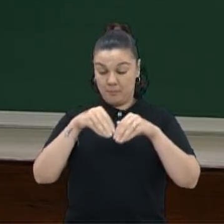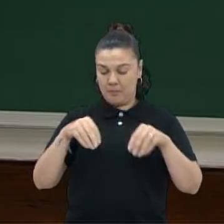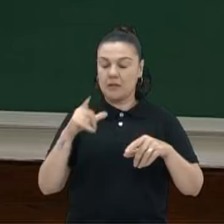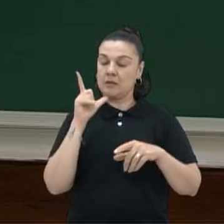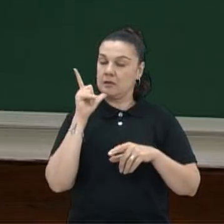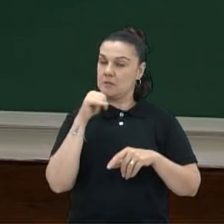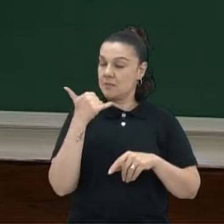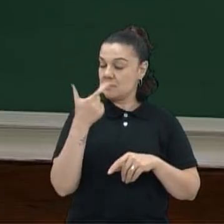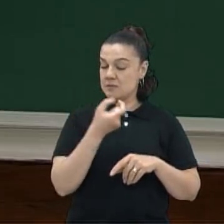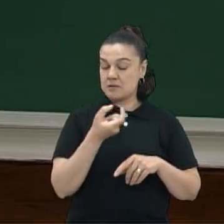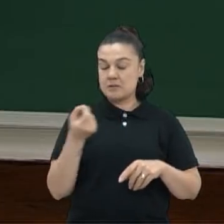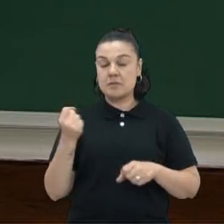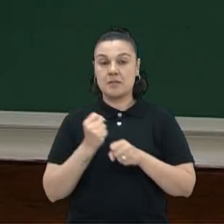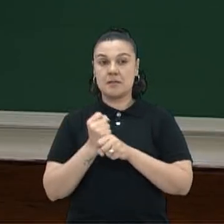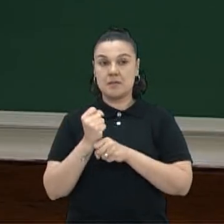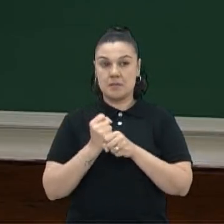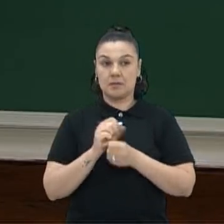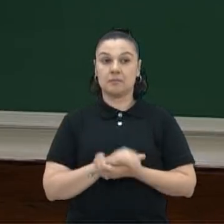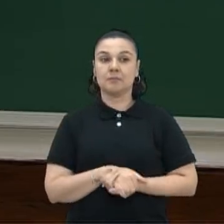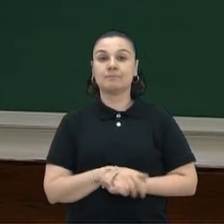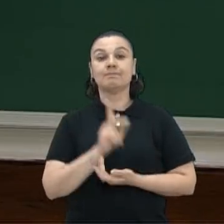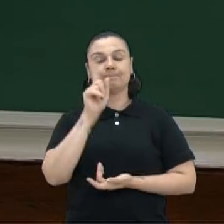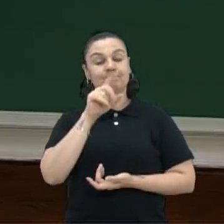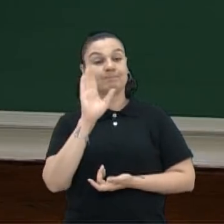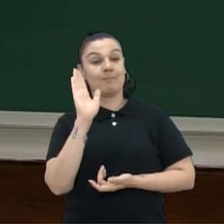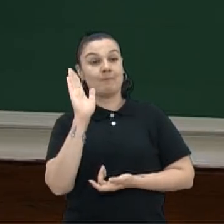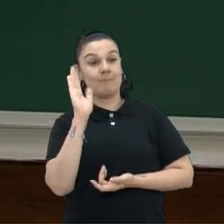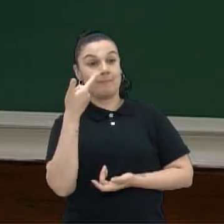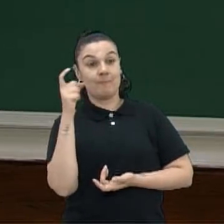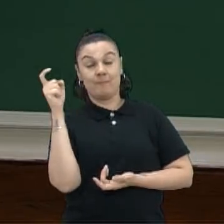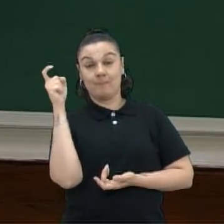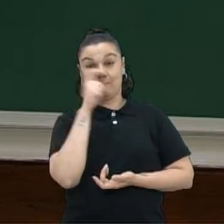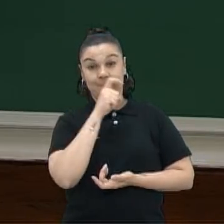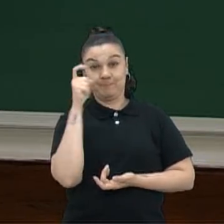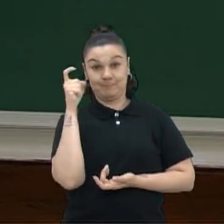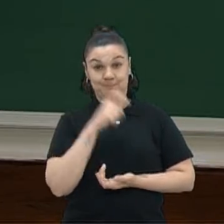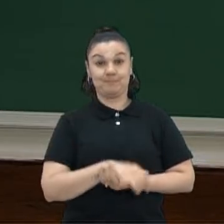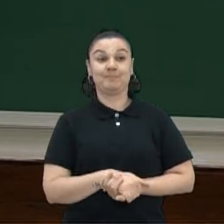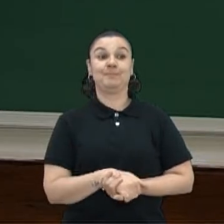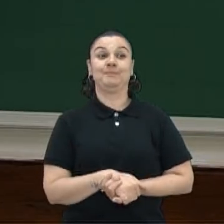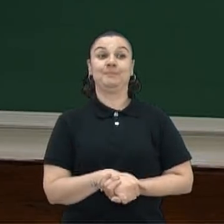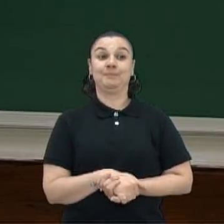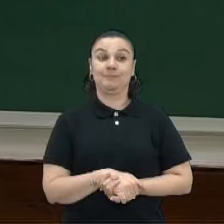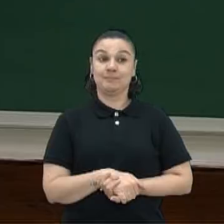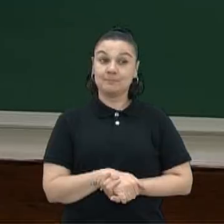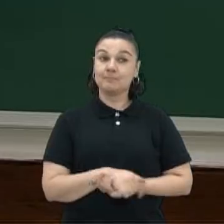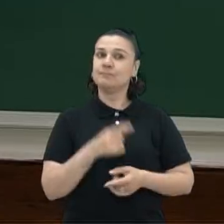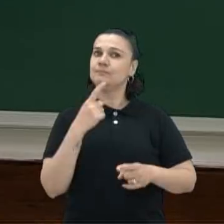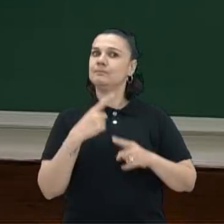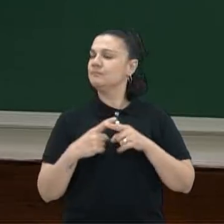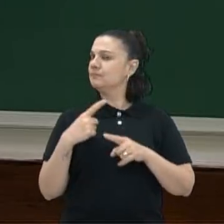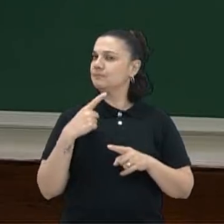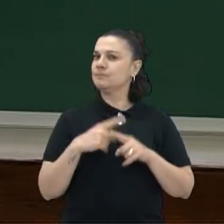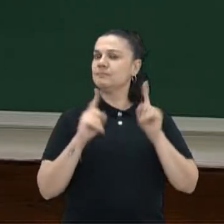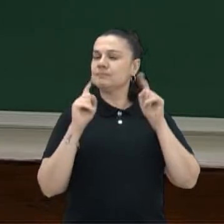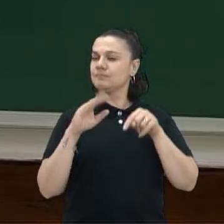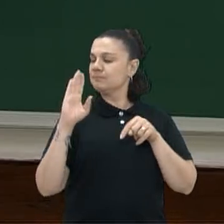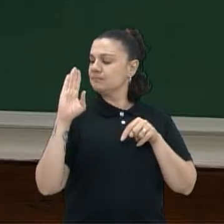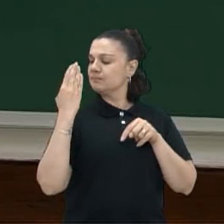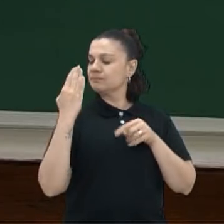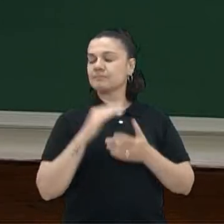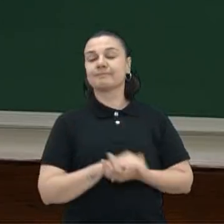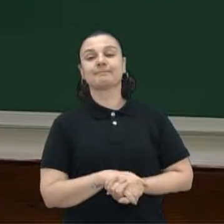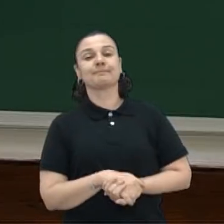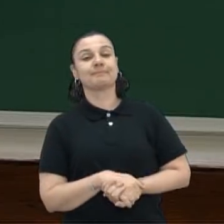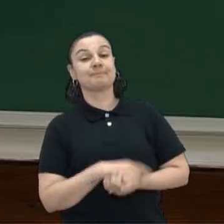durar centenas de anos. Essa frase é falsa. Por que a frase está